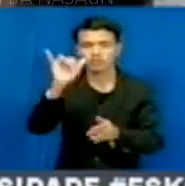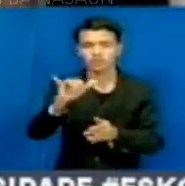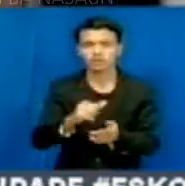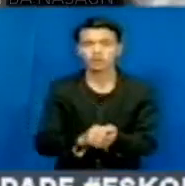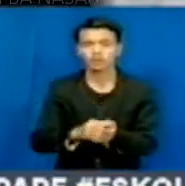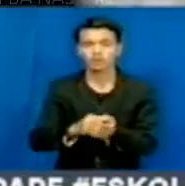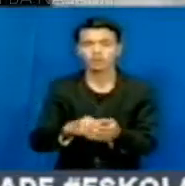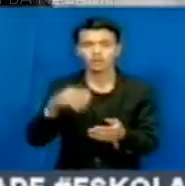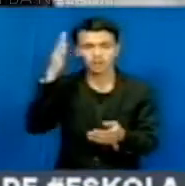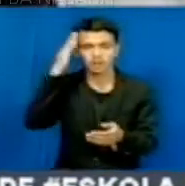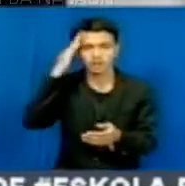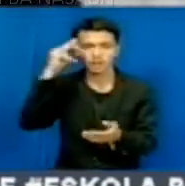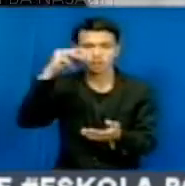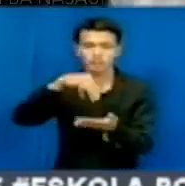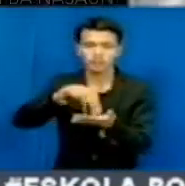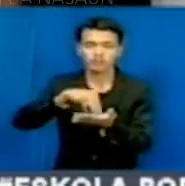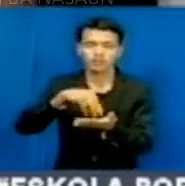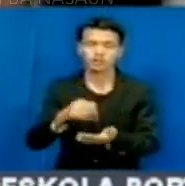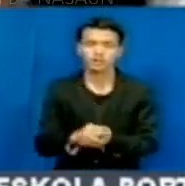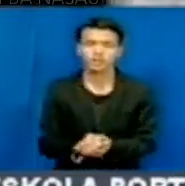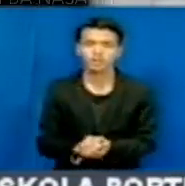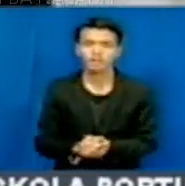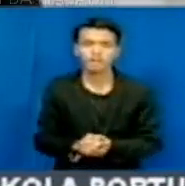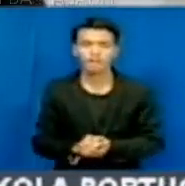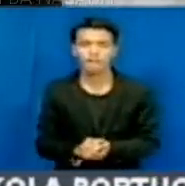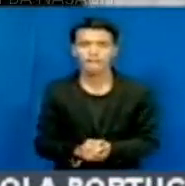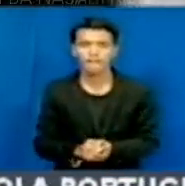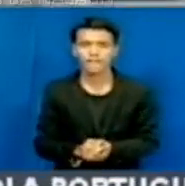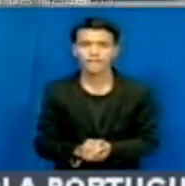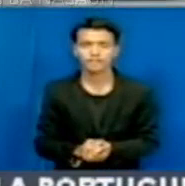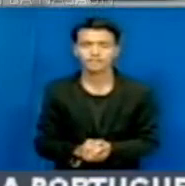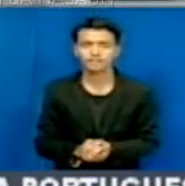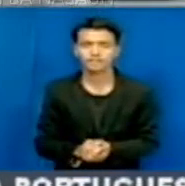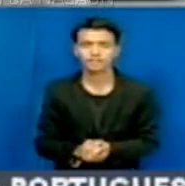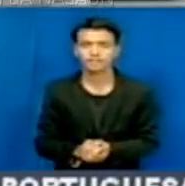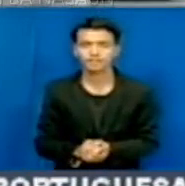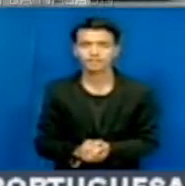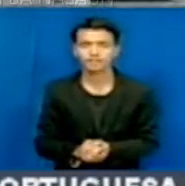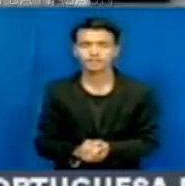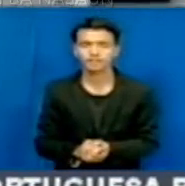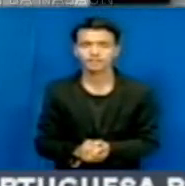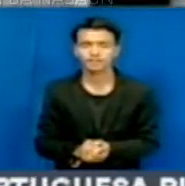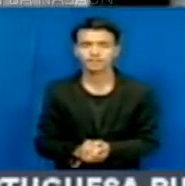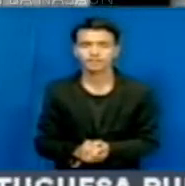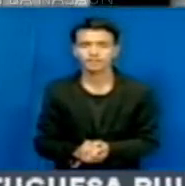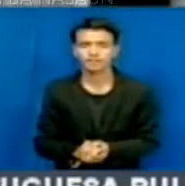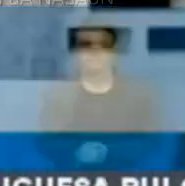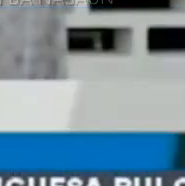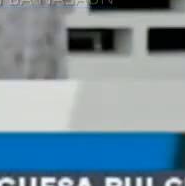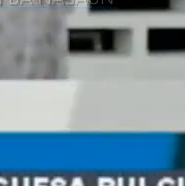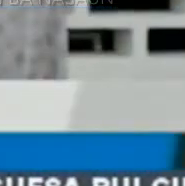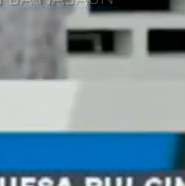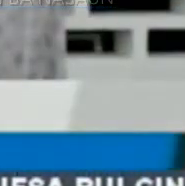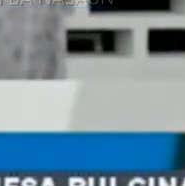onde descobre ciência. E neste Dia Mundial do Professor nós quisemos sobretudo prestar uma homenagem àqueles que todos os dias,